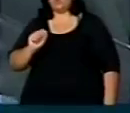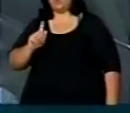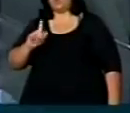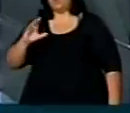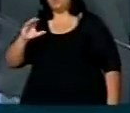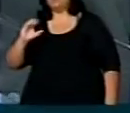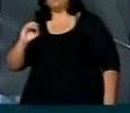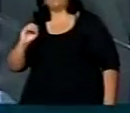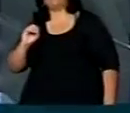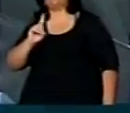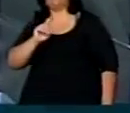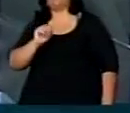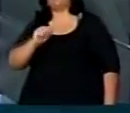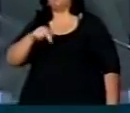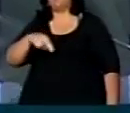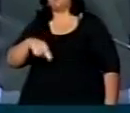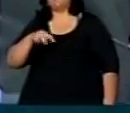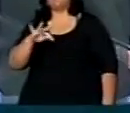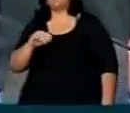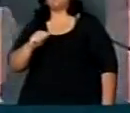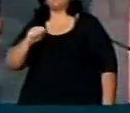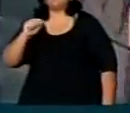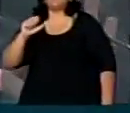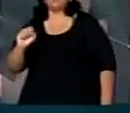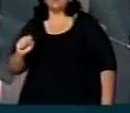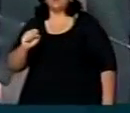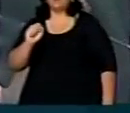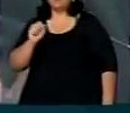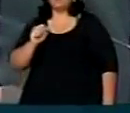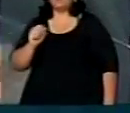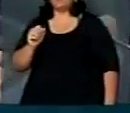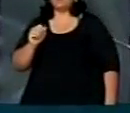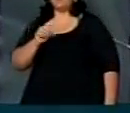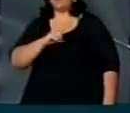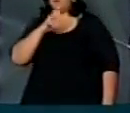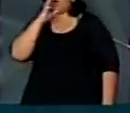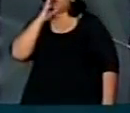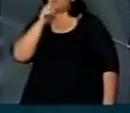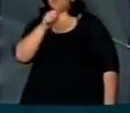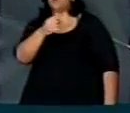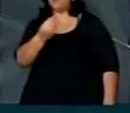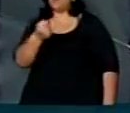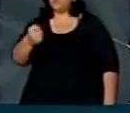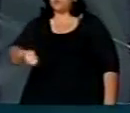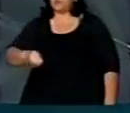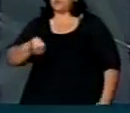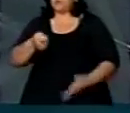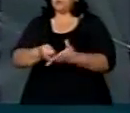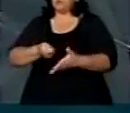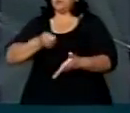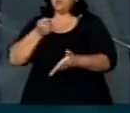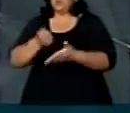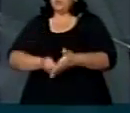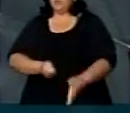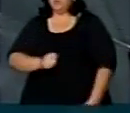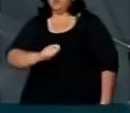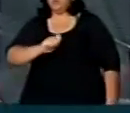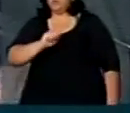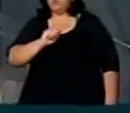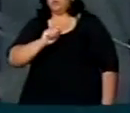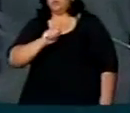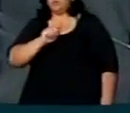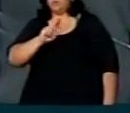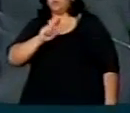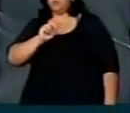pessoa ligada, assessorava e ganhou a admiração de uma figura que era muito exigente nos elogios, que era o Ulisses Guimarães.